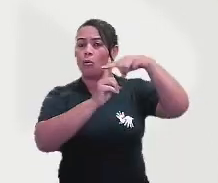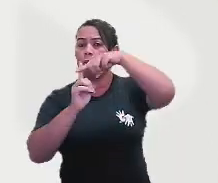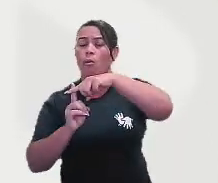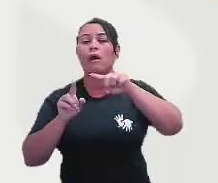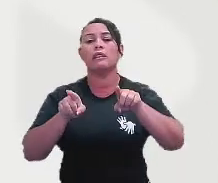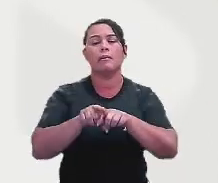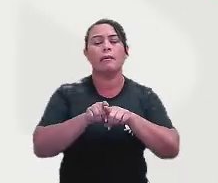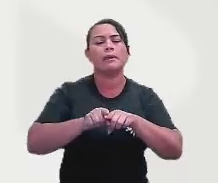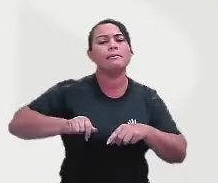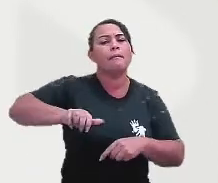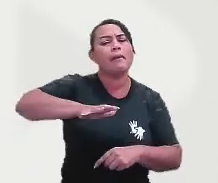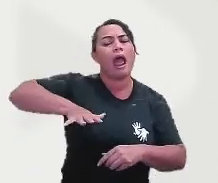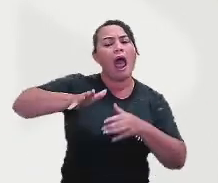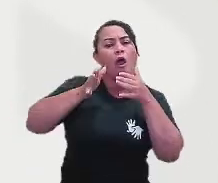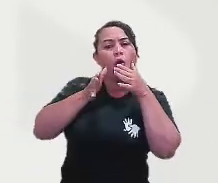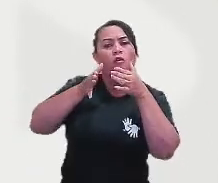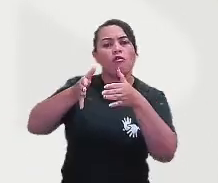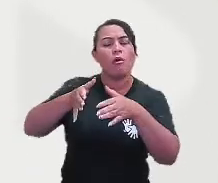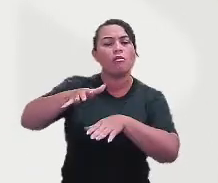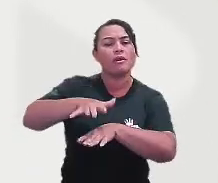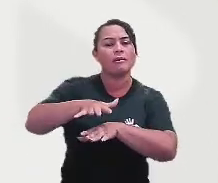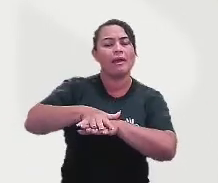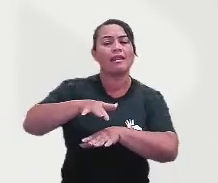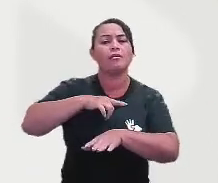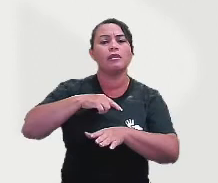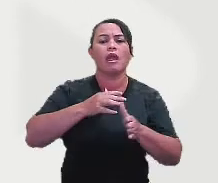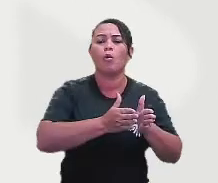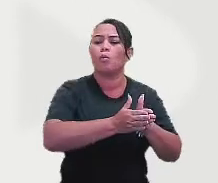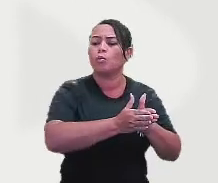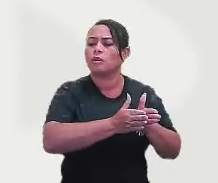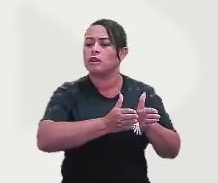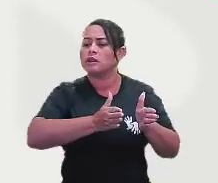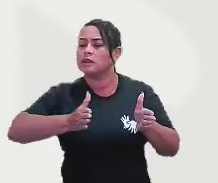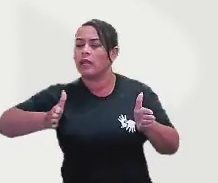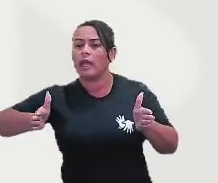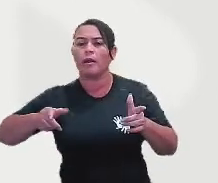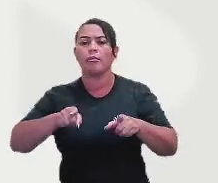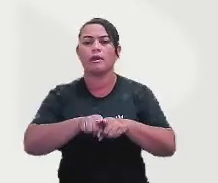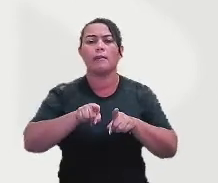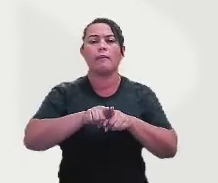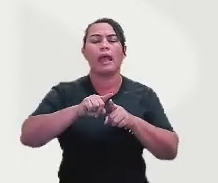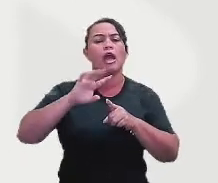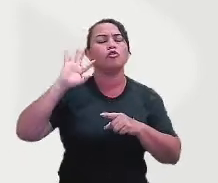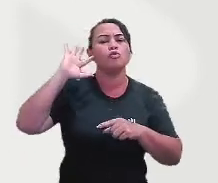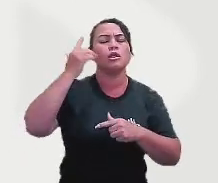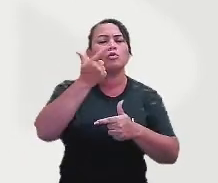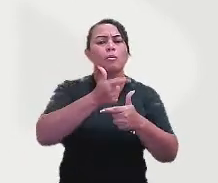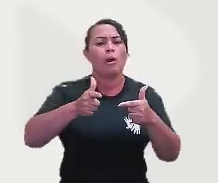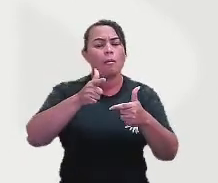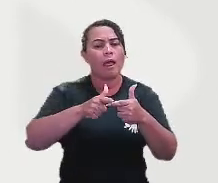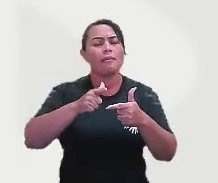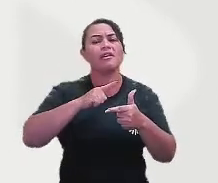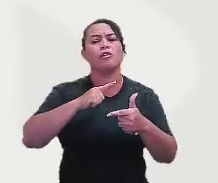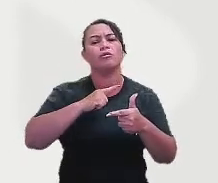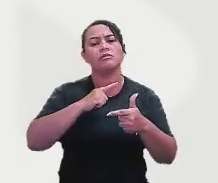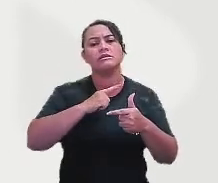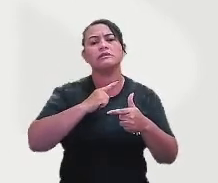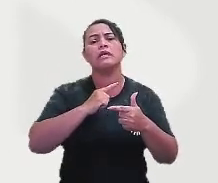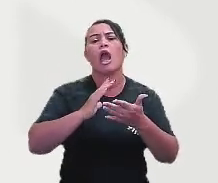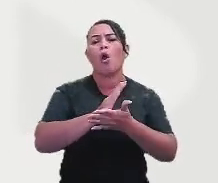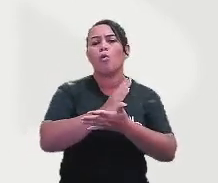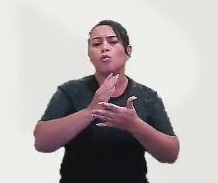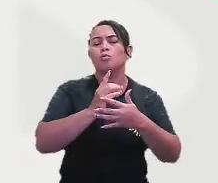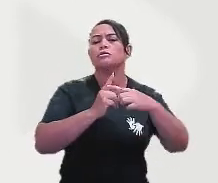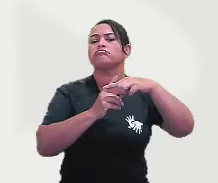de matemática, eu quero trazer medida de tempo, resolução de problemas que envolvam as operações básicas e os